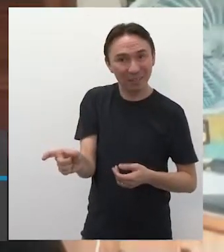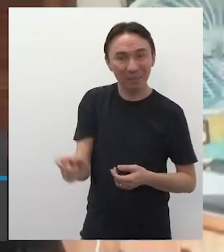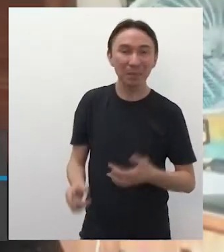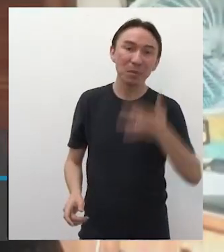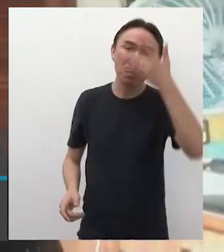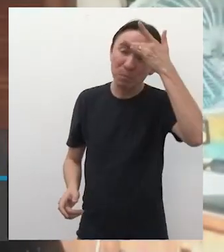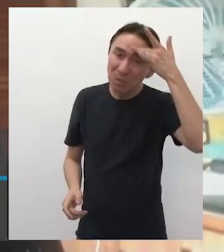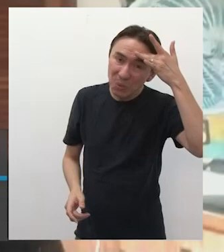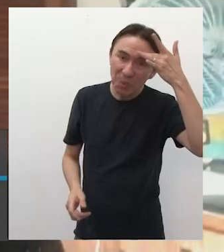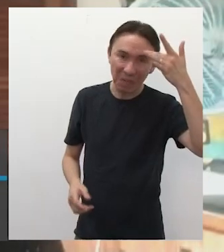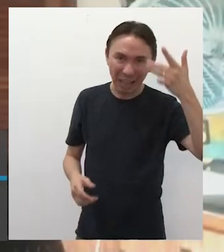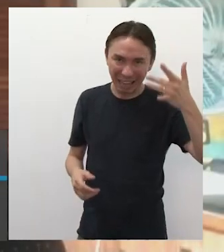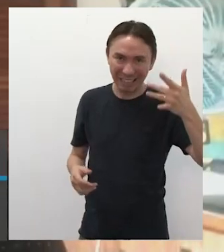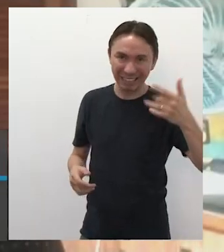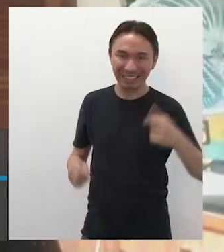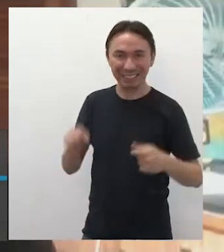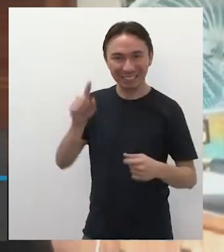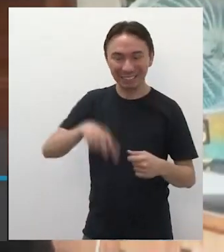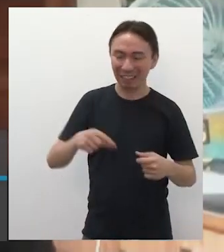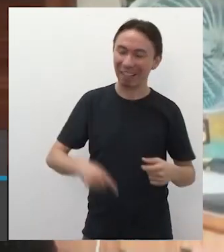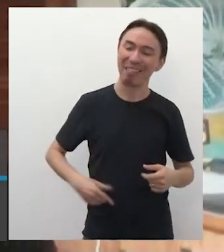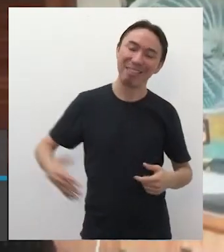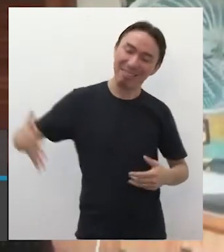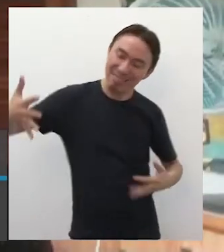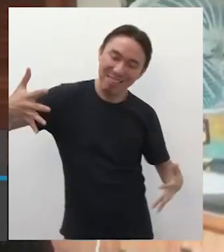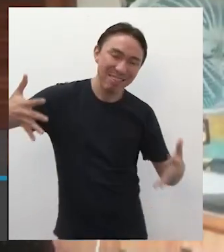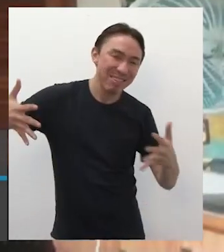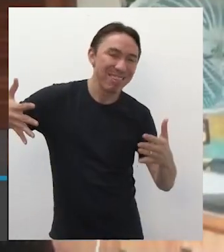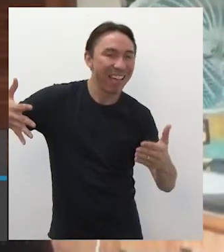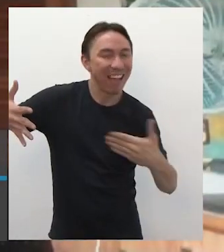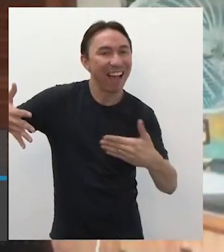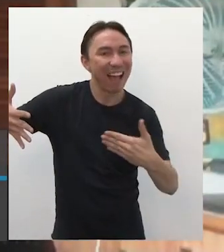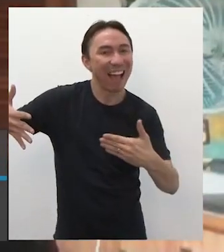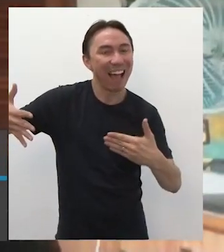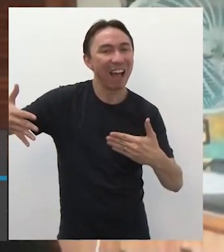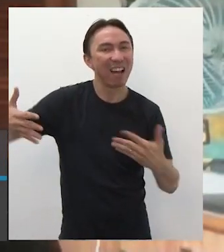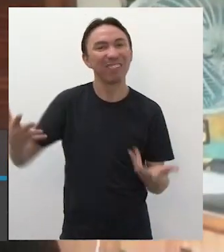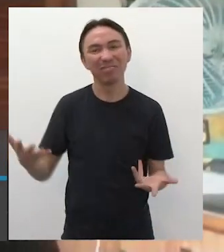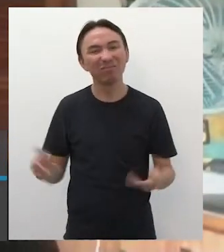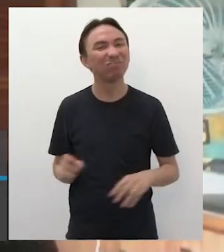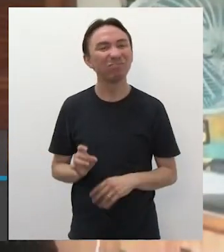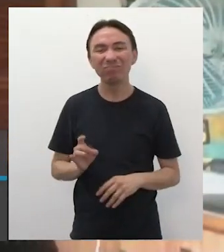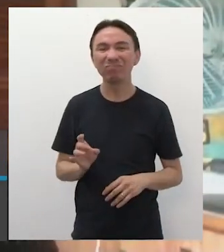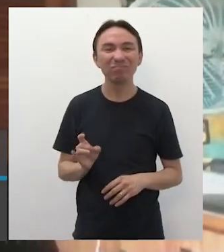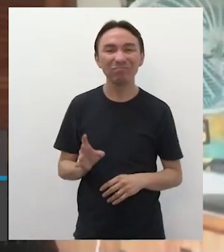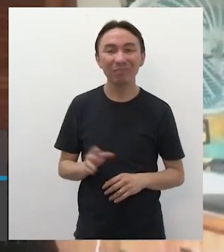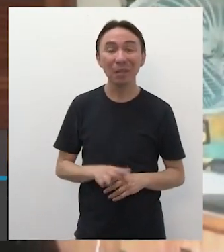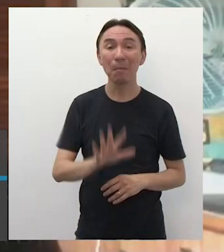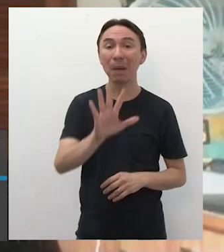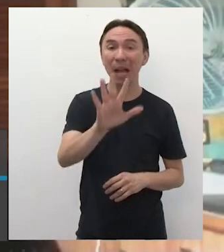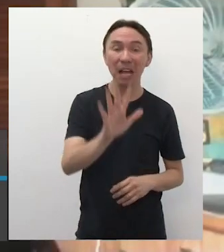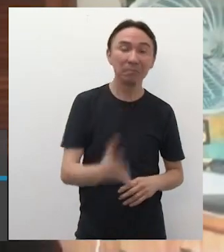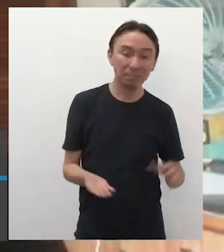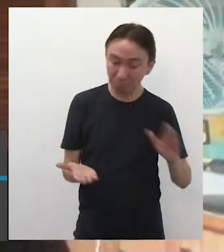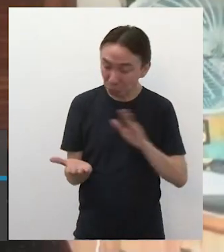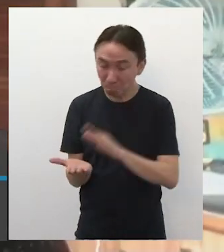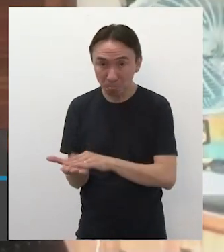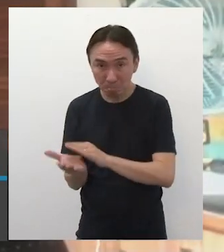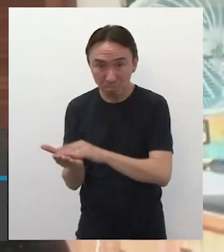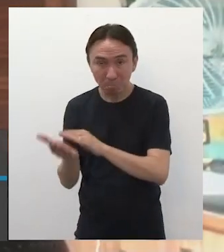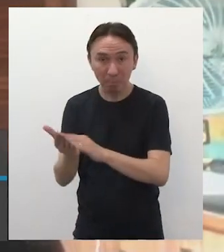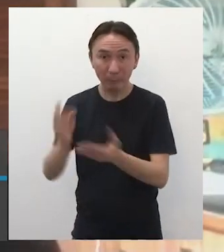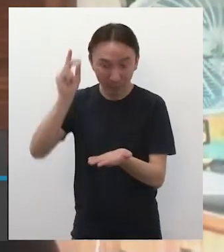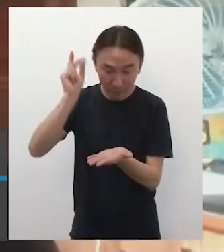bajula alguém. O elogio, quando ele é produtivo, ele não busca elogiar a